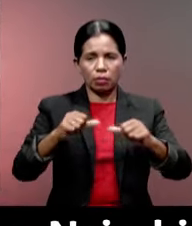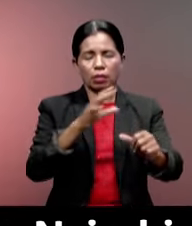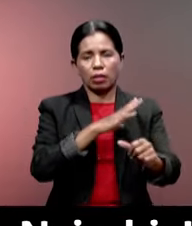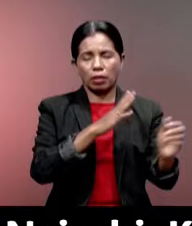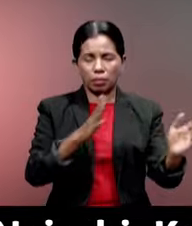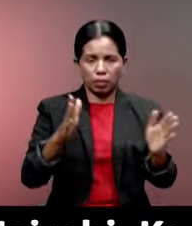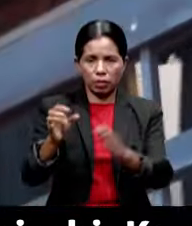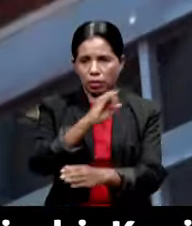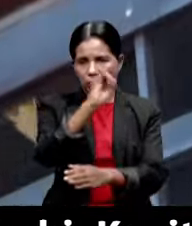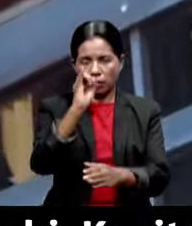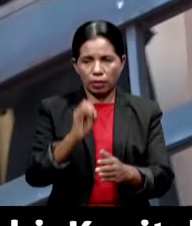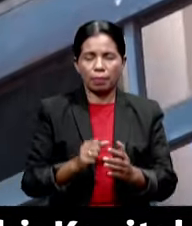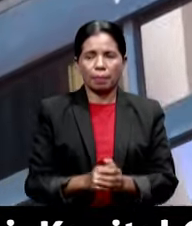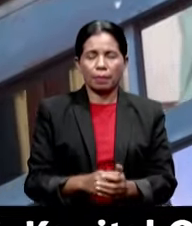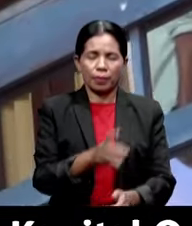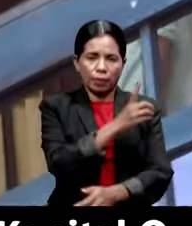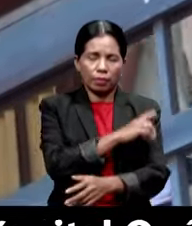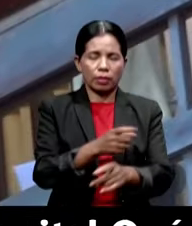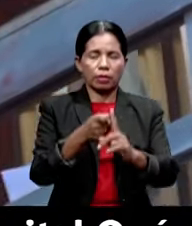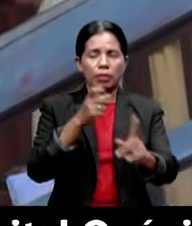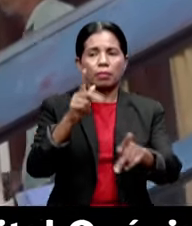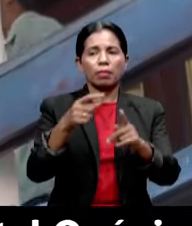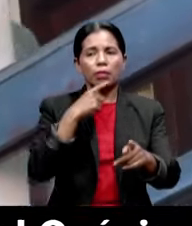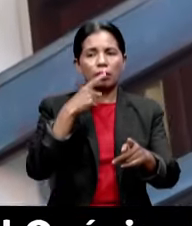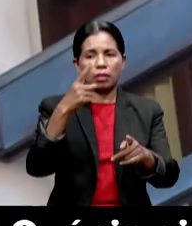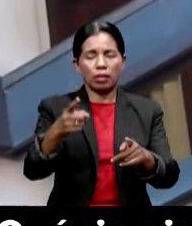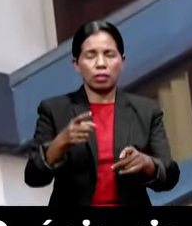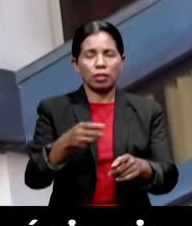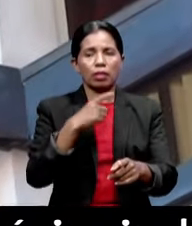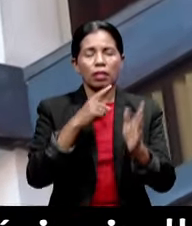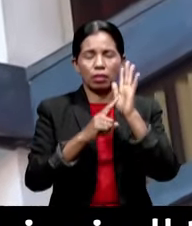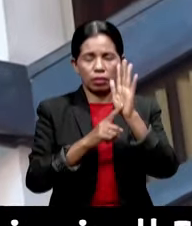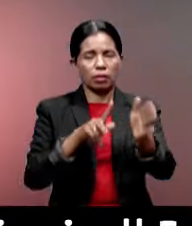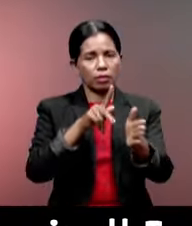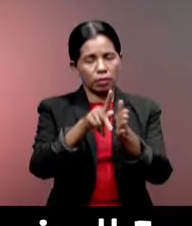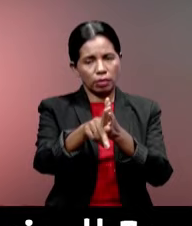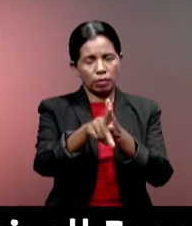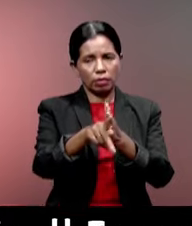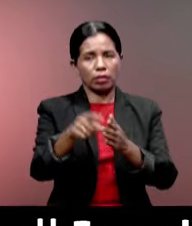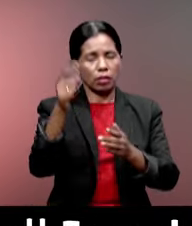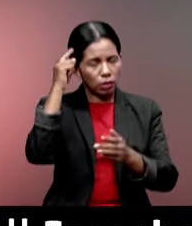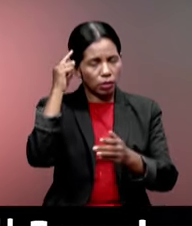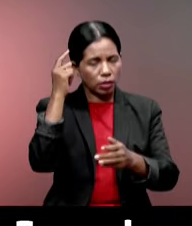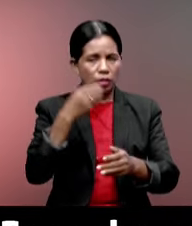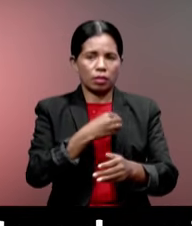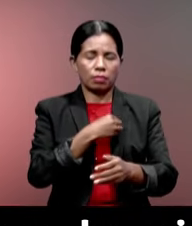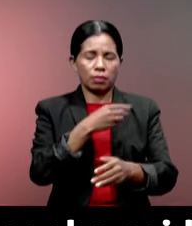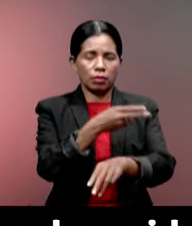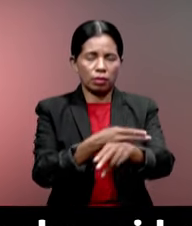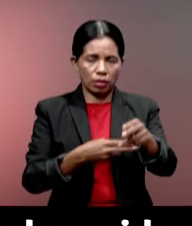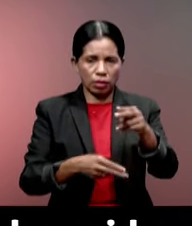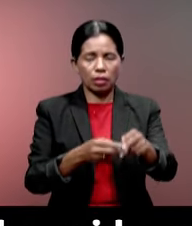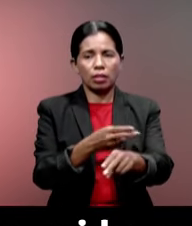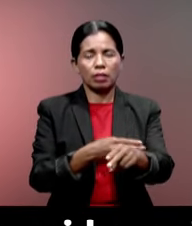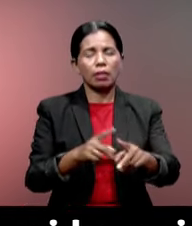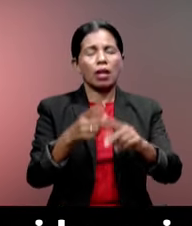processo de investigação. Defesa Rússia arguido hatete arguido confessa sona de vítima e a parte ulun hiros matan no liman mai